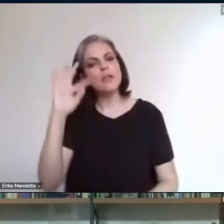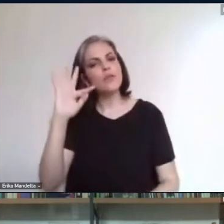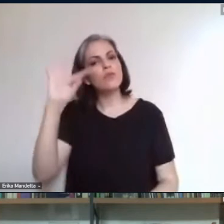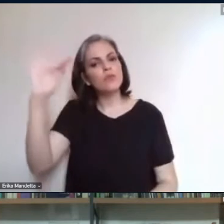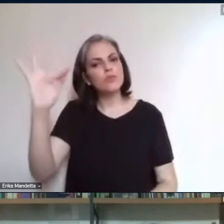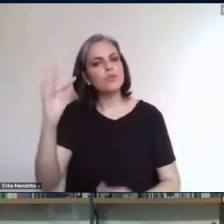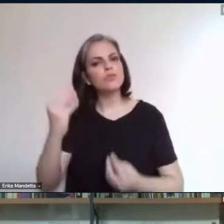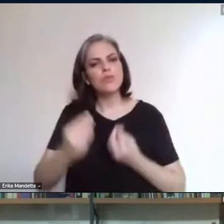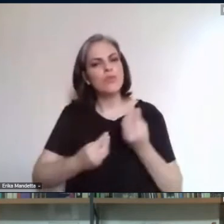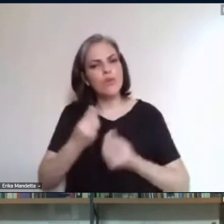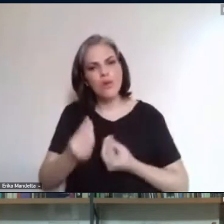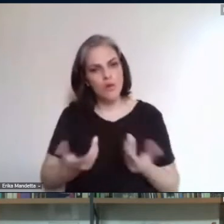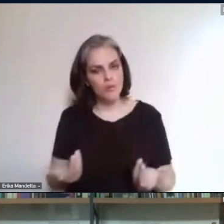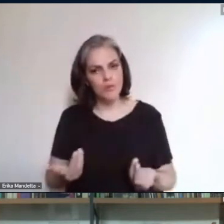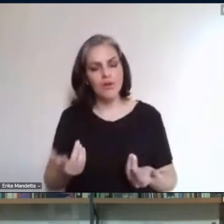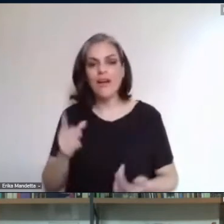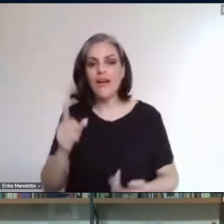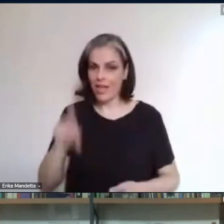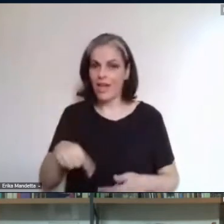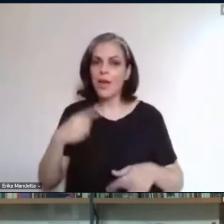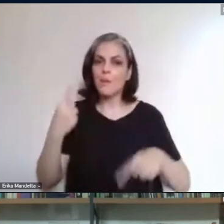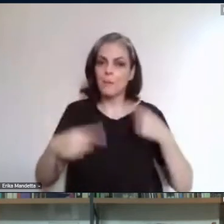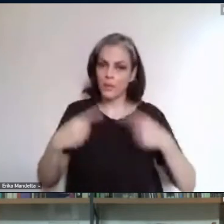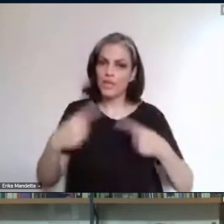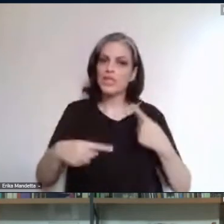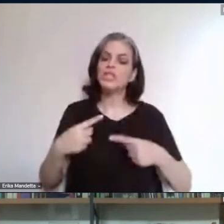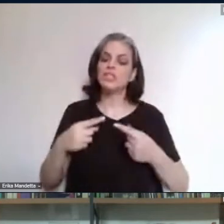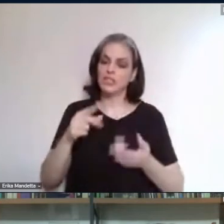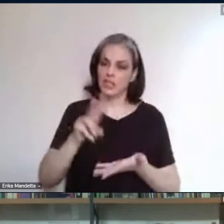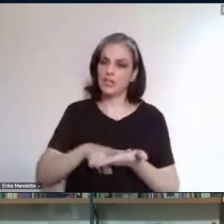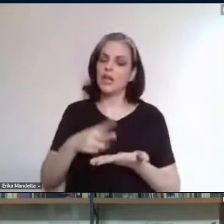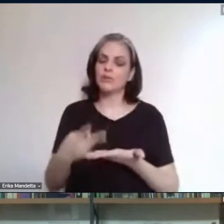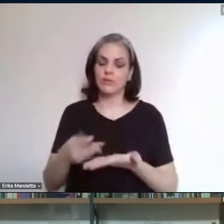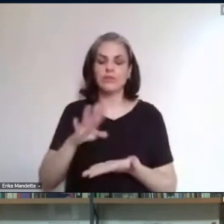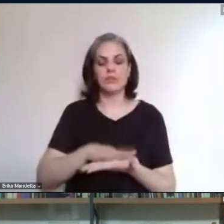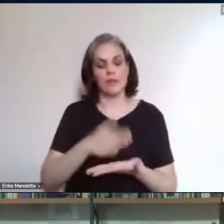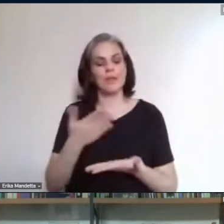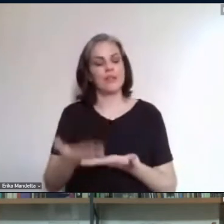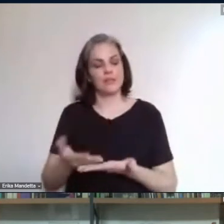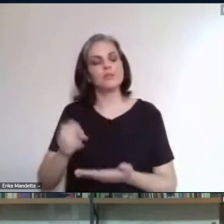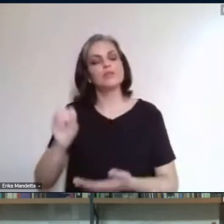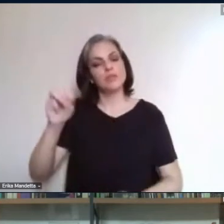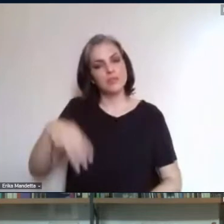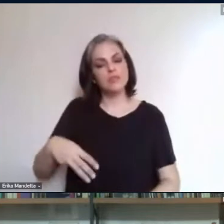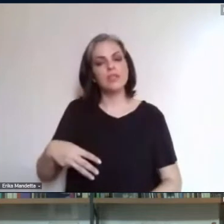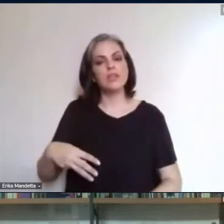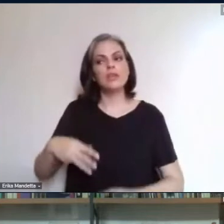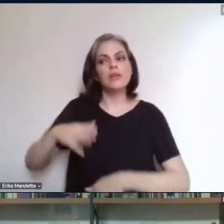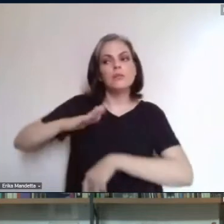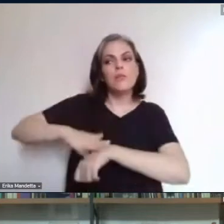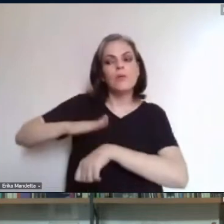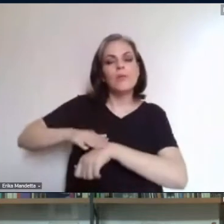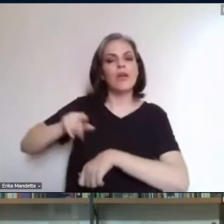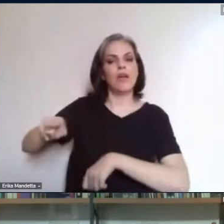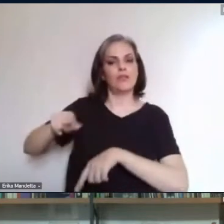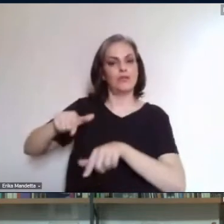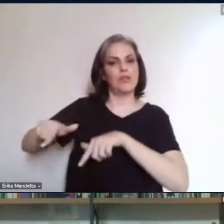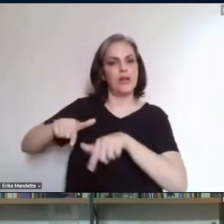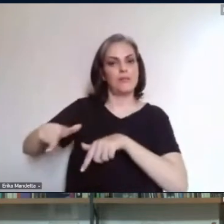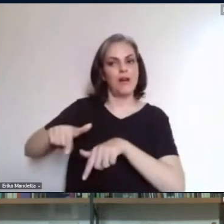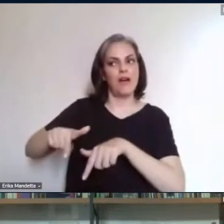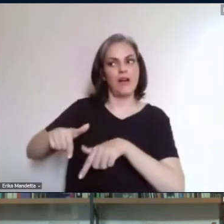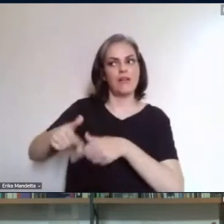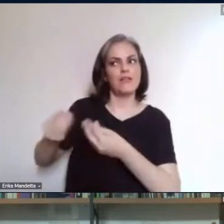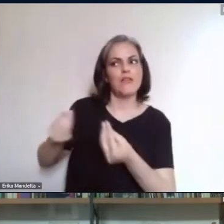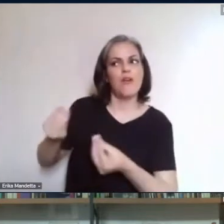que é política de tradução, é política de interpretação, as condições de trabalho, então, por